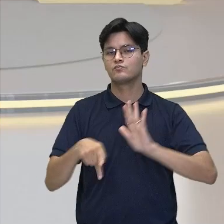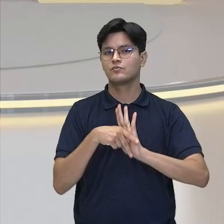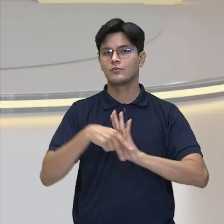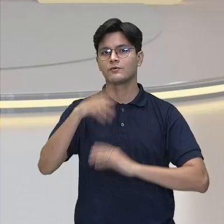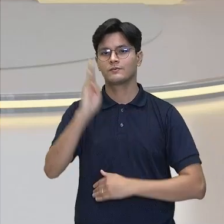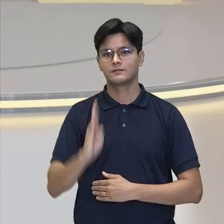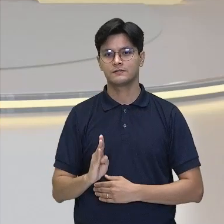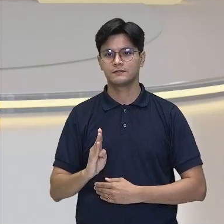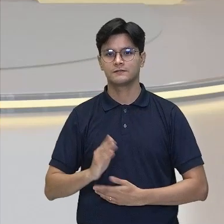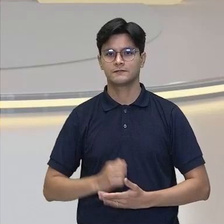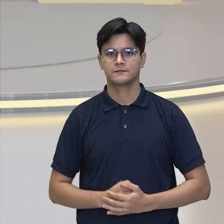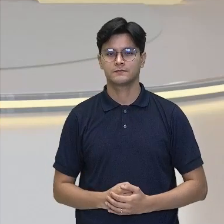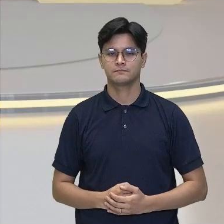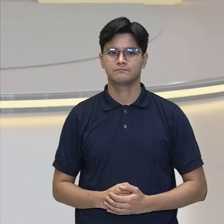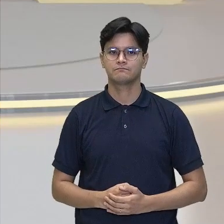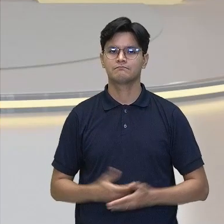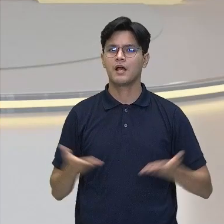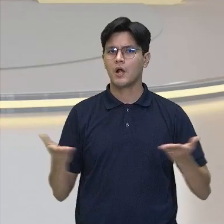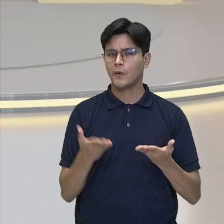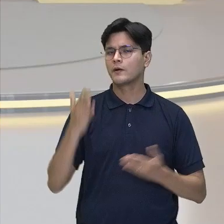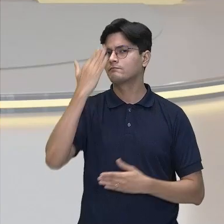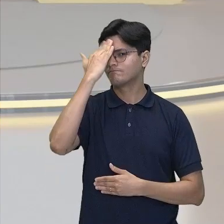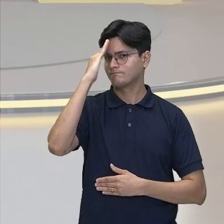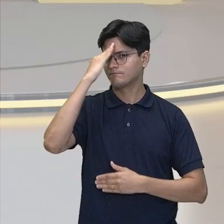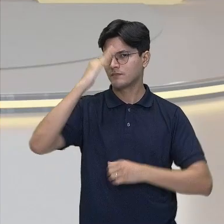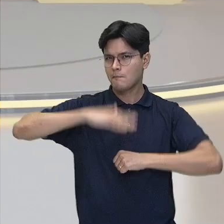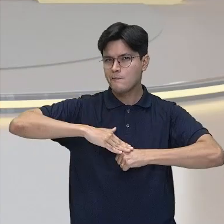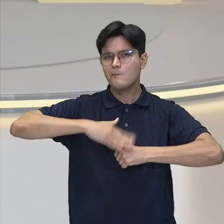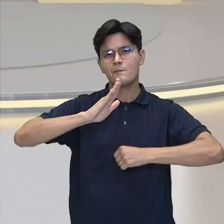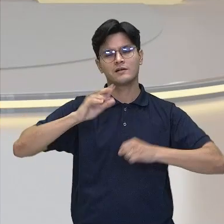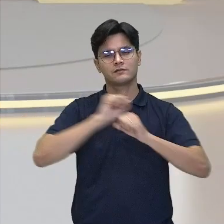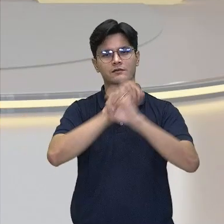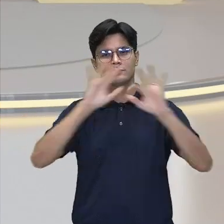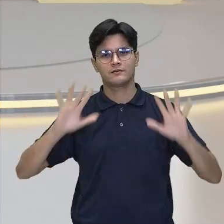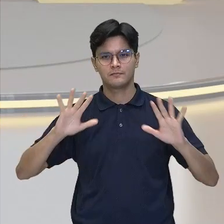E para a gente ter uma noção melhor, né,